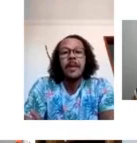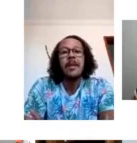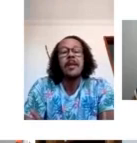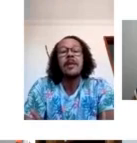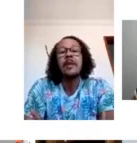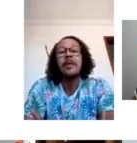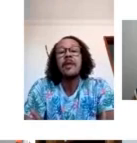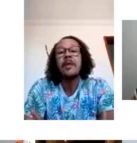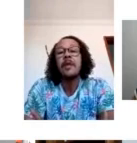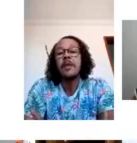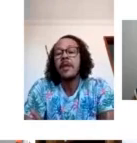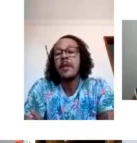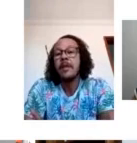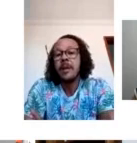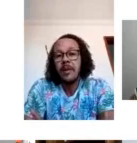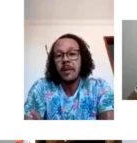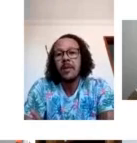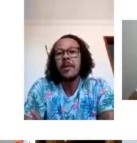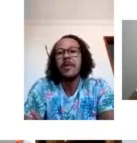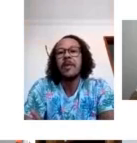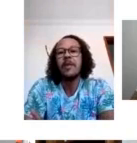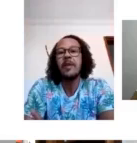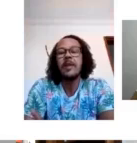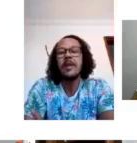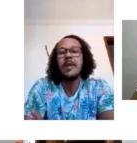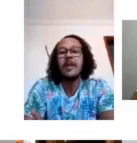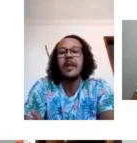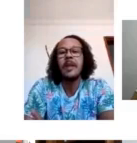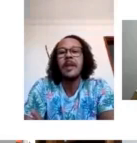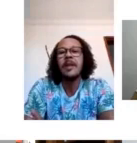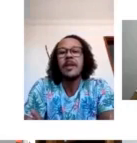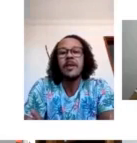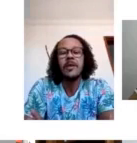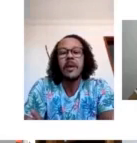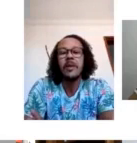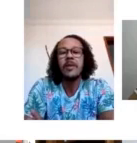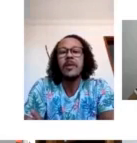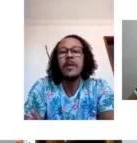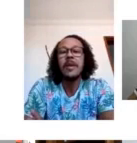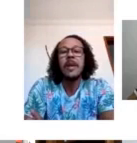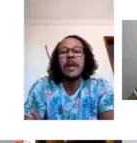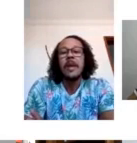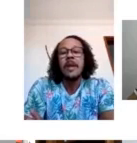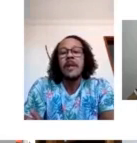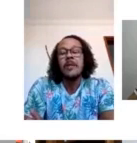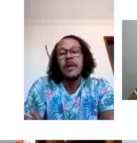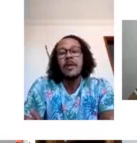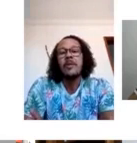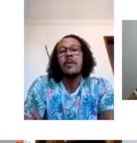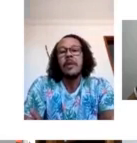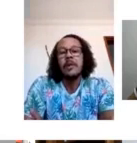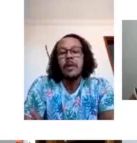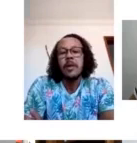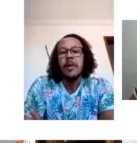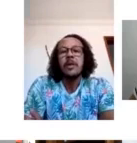Enem, tentar fazer uma oficina de cinema, isso mais para frente, Alexandre e Helene vão tocar no assunto, né? E algumas